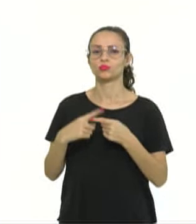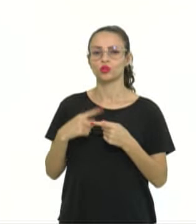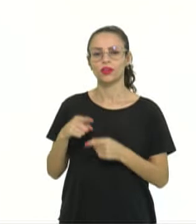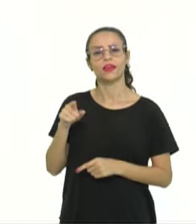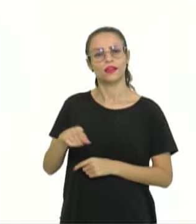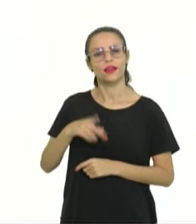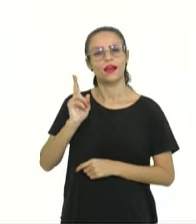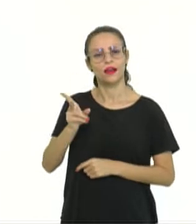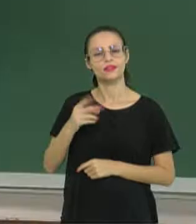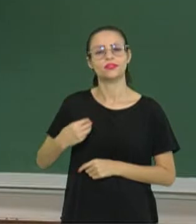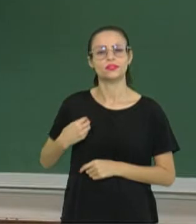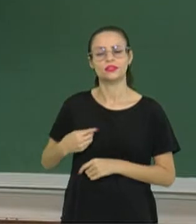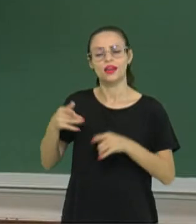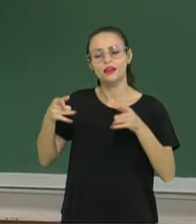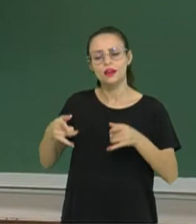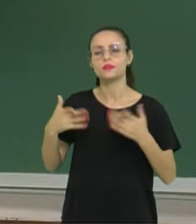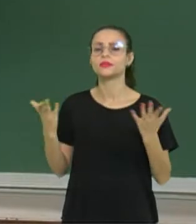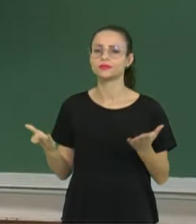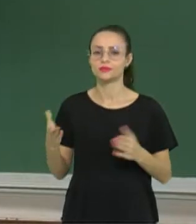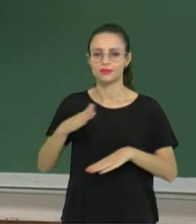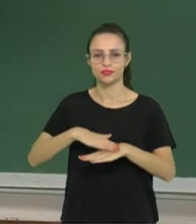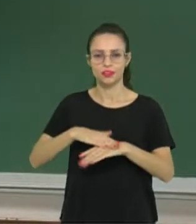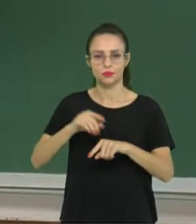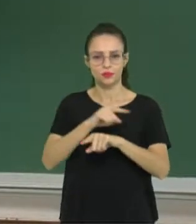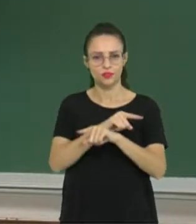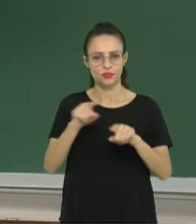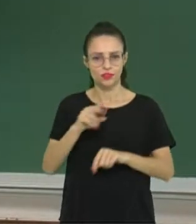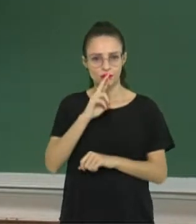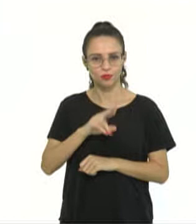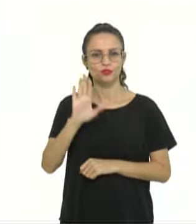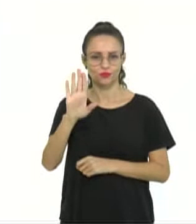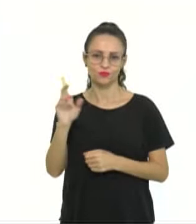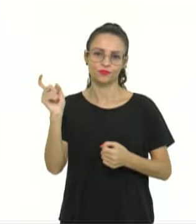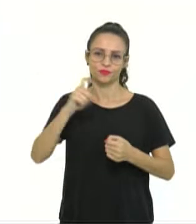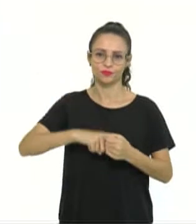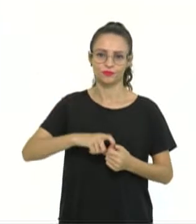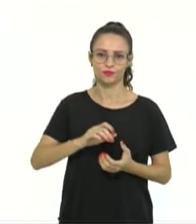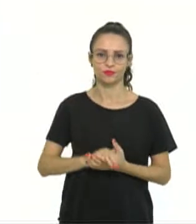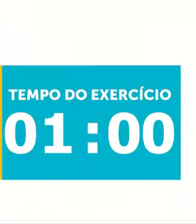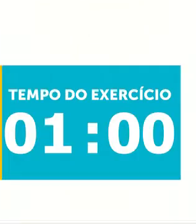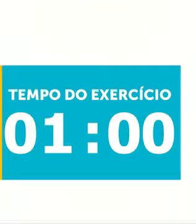ainda está na cama? Vou dar um tempinho para vocês responderem, a gente já volta.